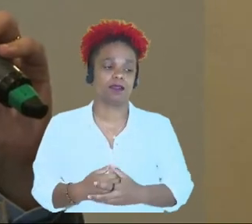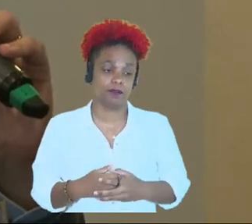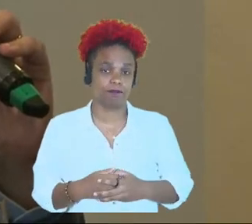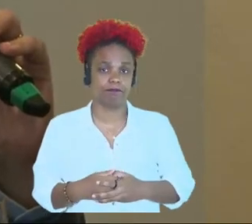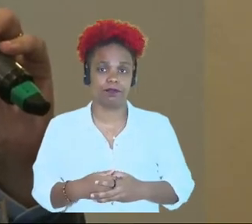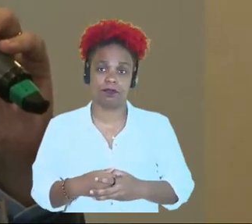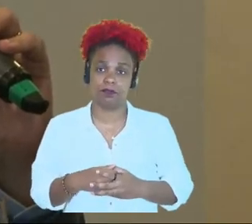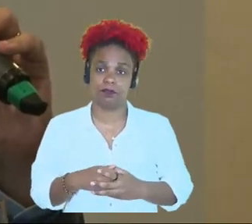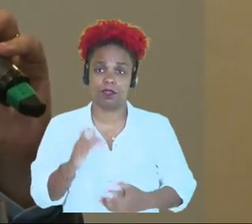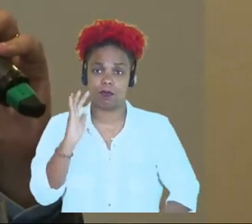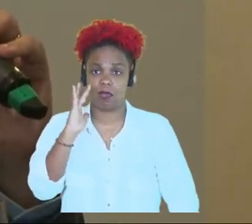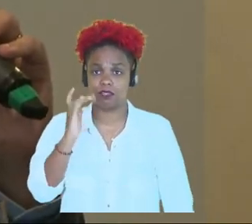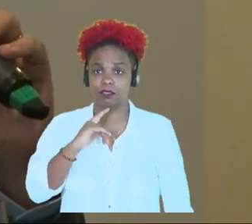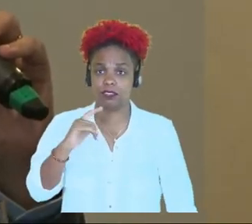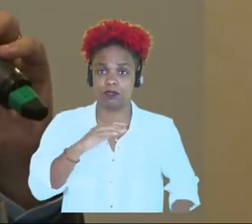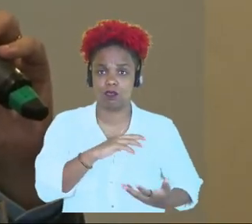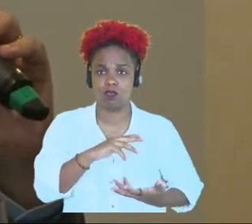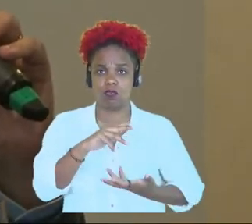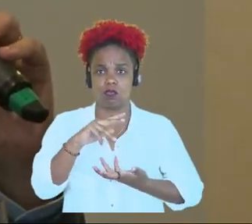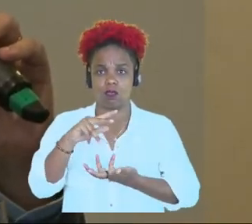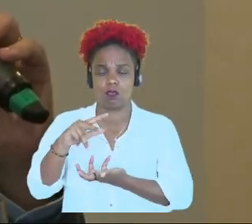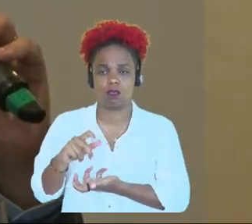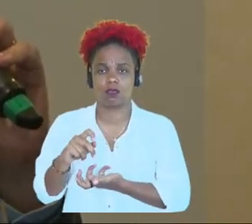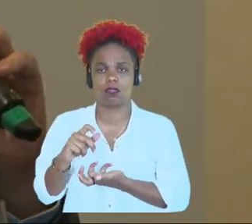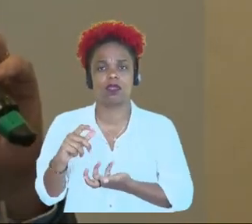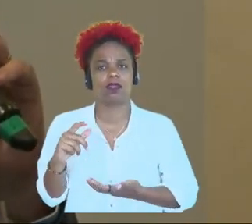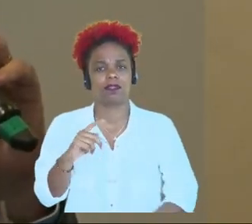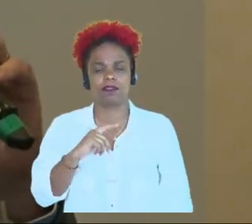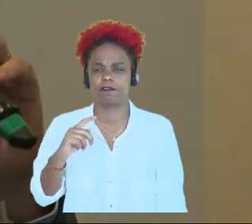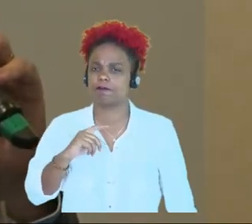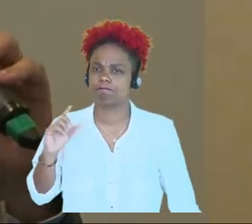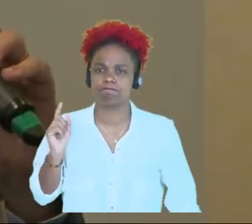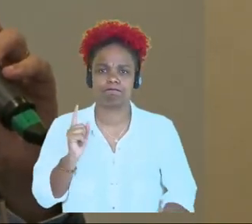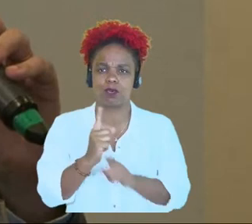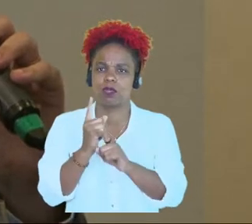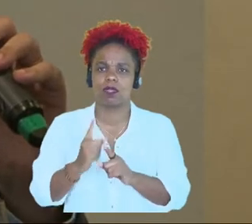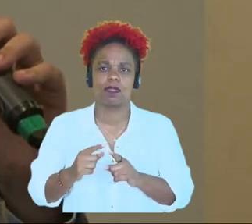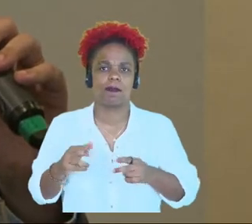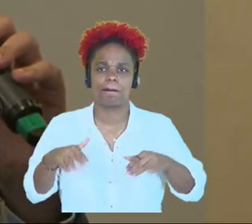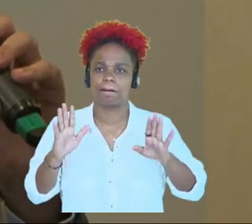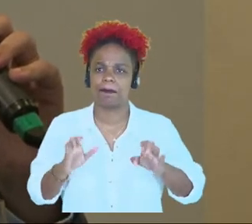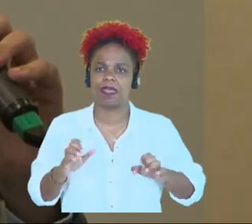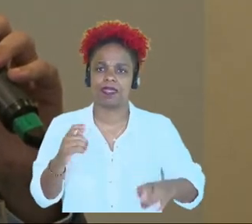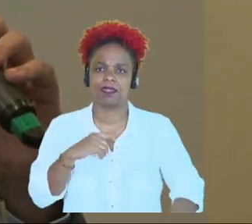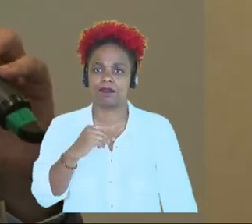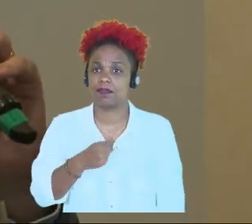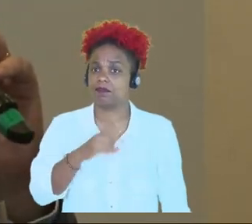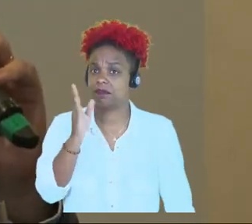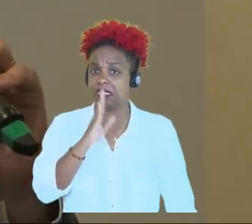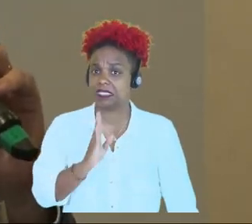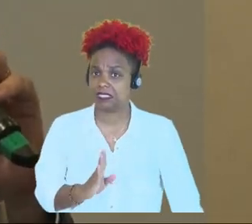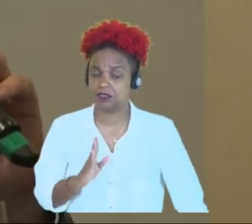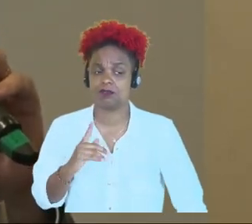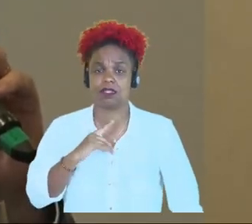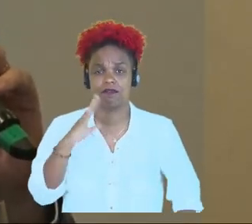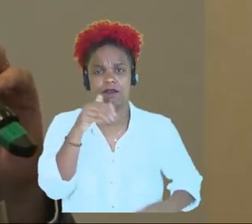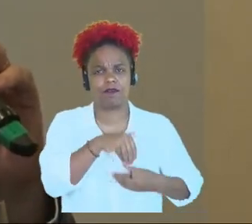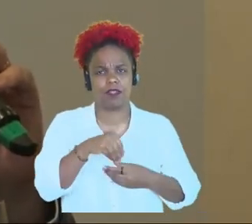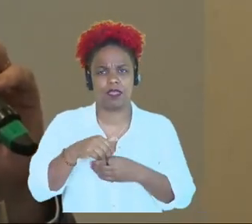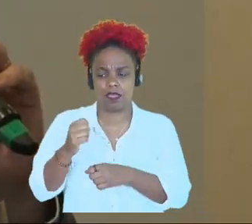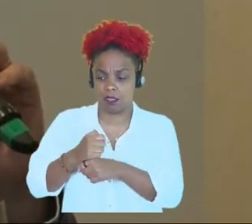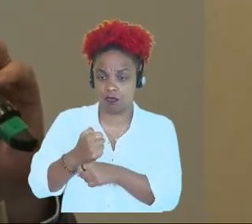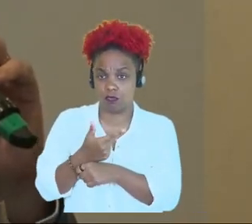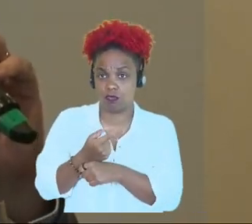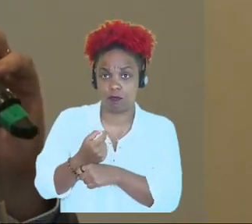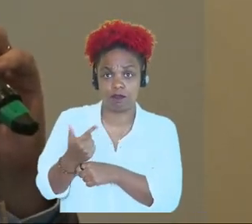eu acho que o mundo captou bem o que estava em jogo no Brasil nessas eleições de